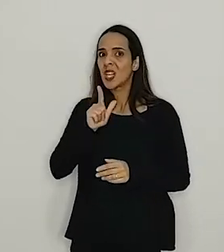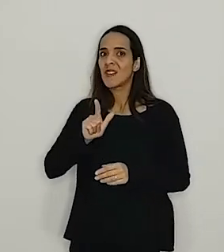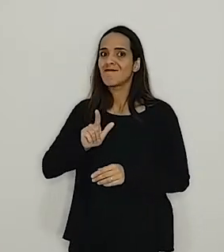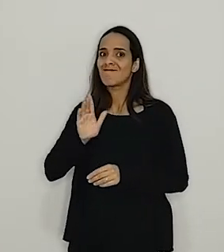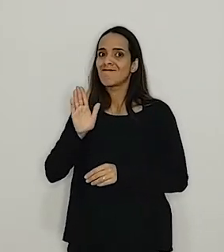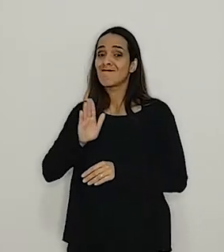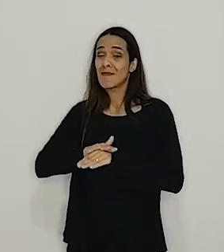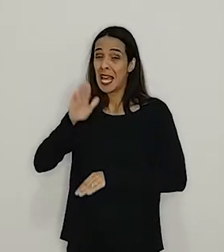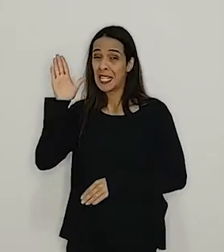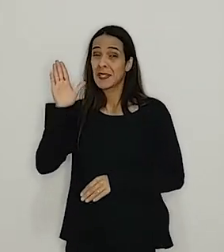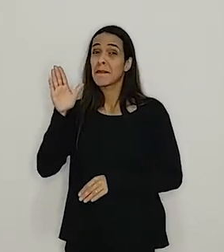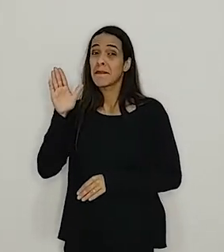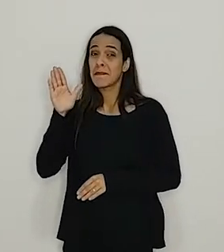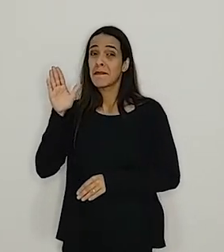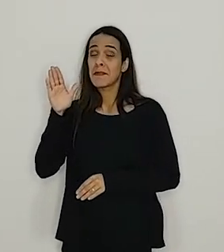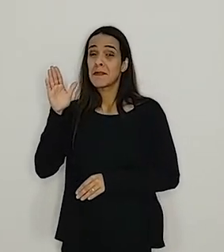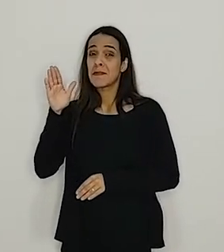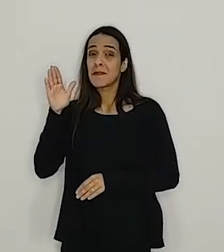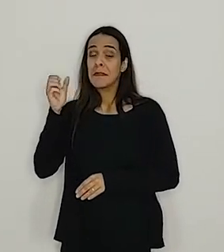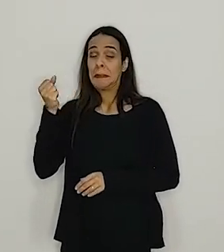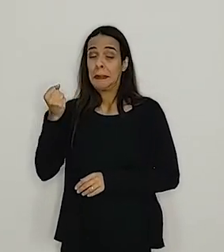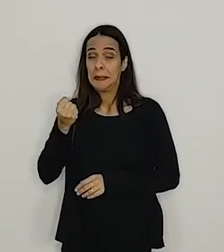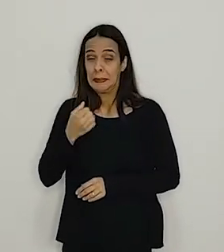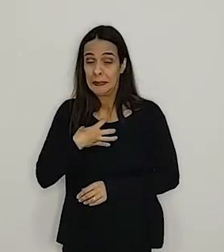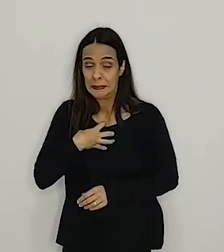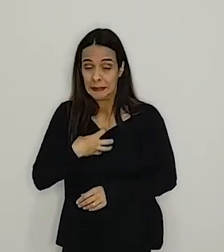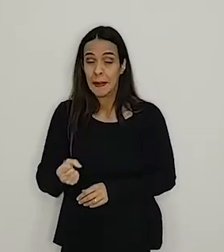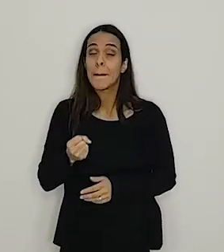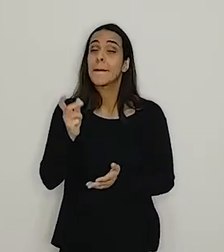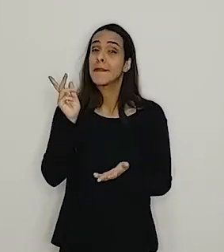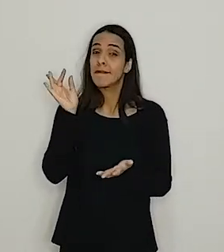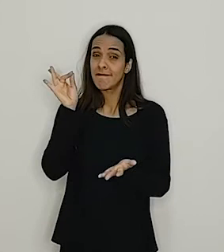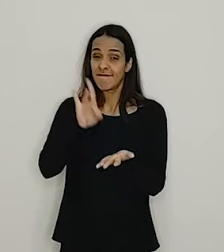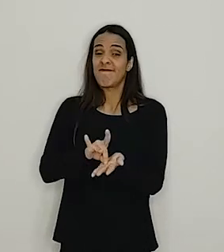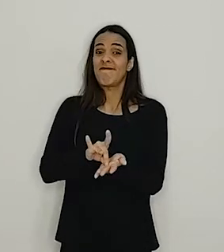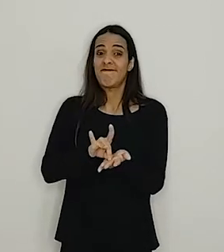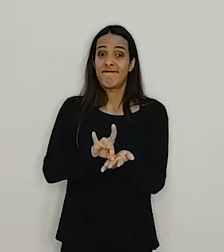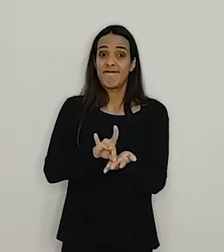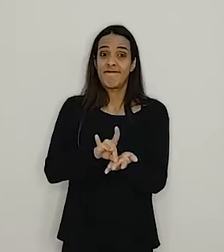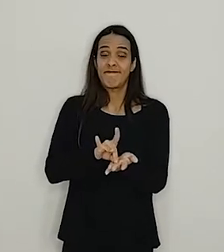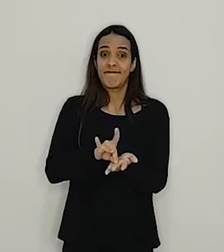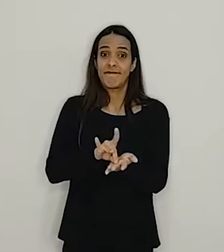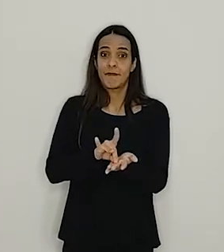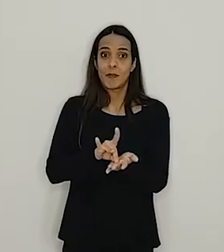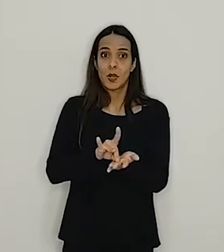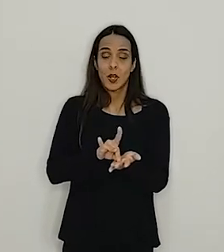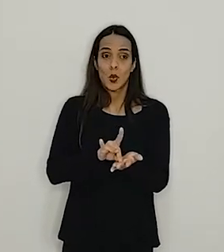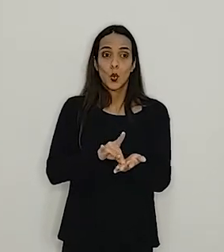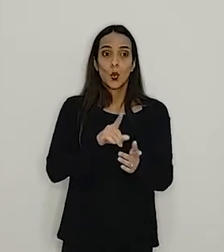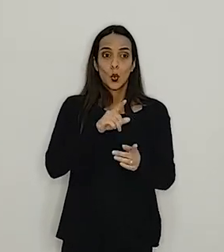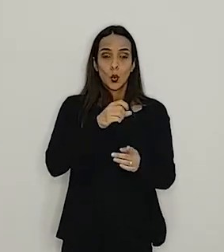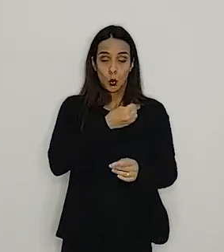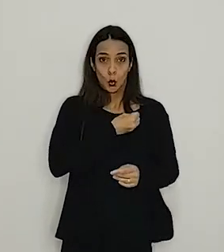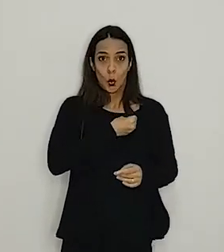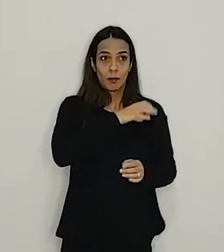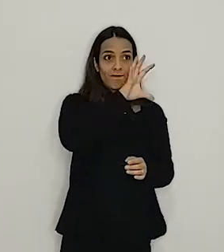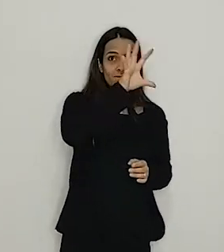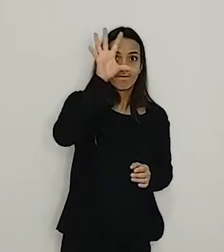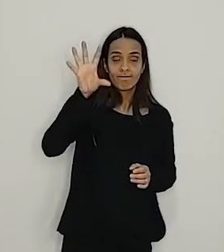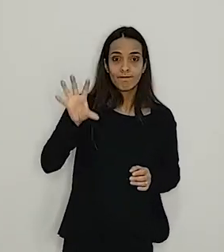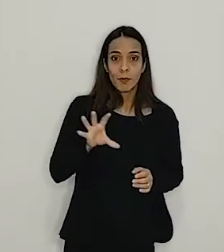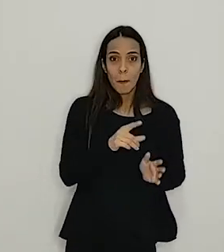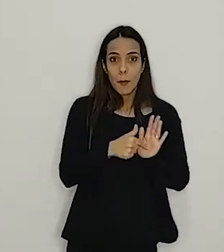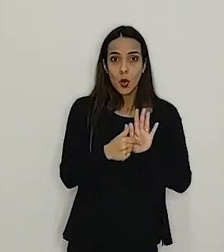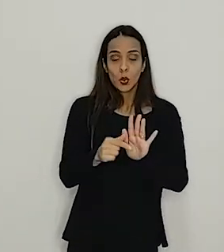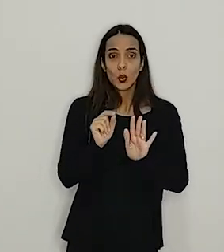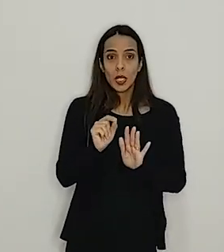de uma forma muito mais eficaz, fazendo com que, demograficamente, os números mostram que para cada 3 homens que